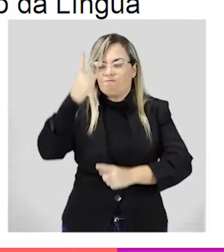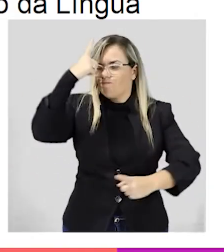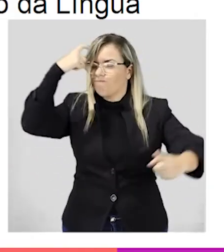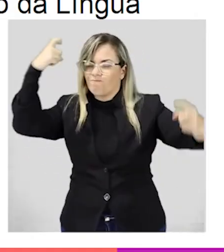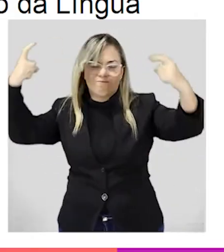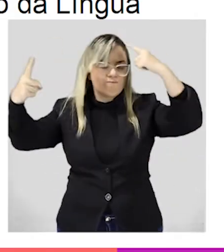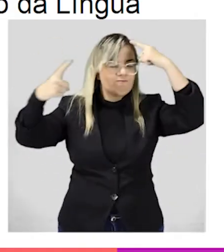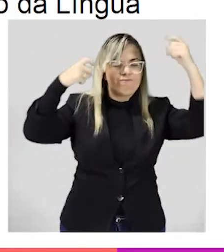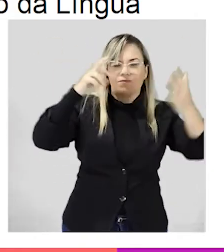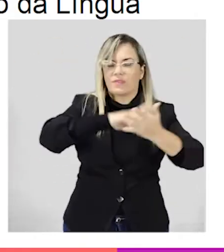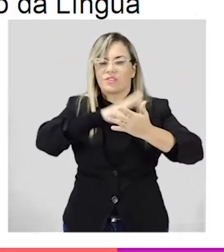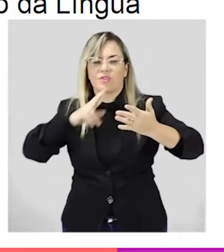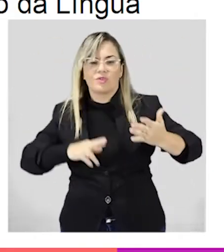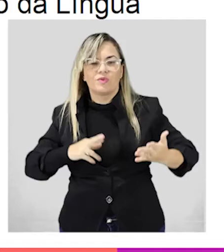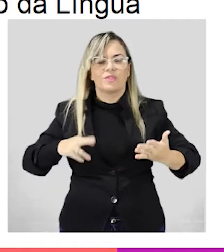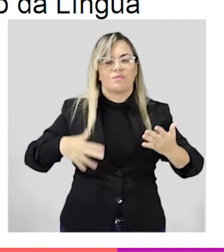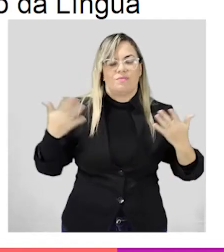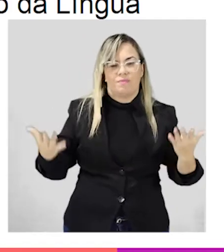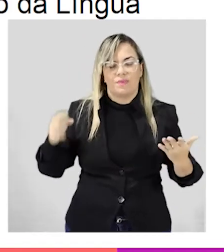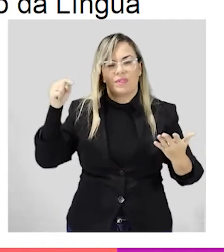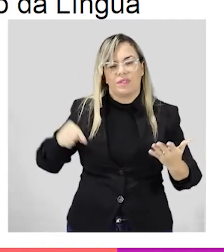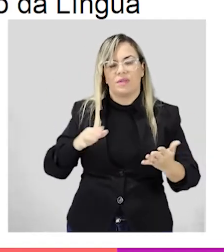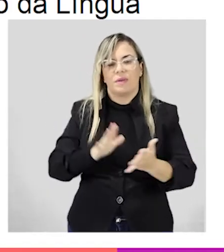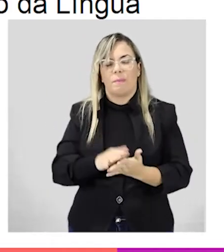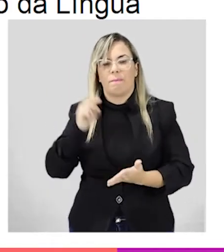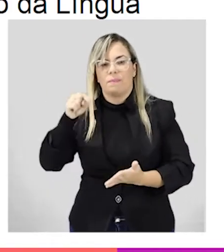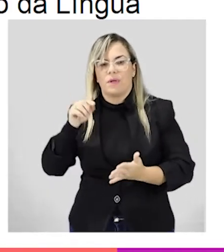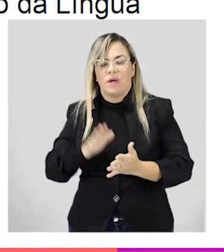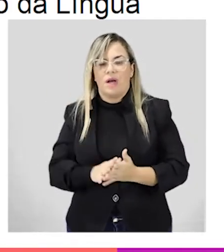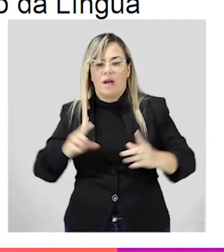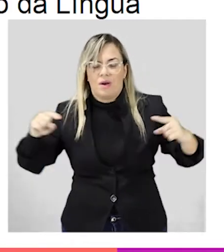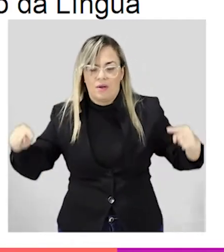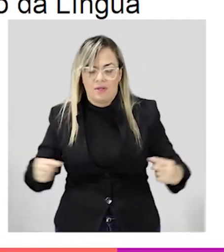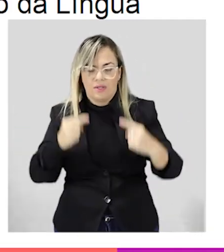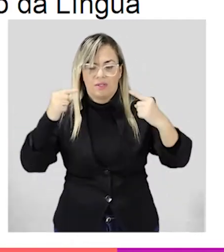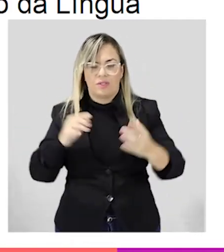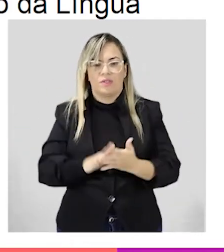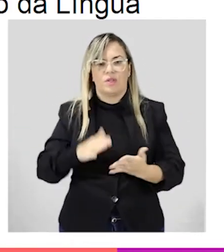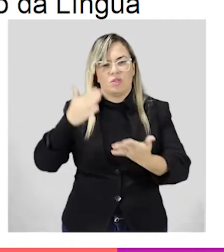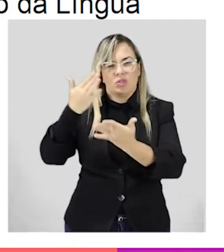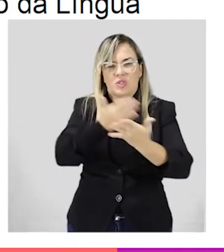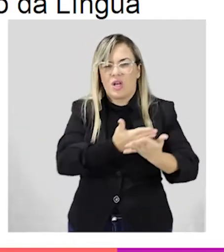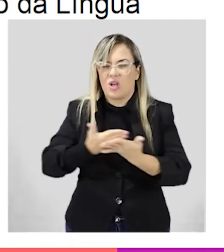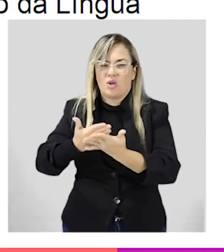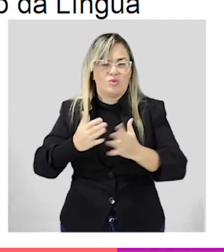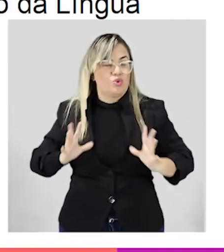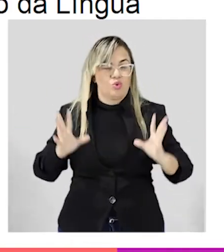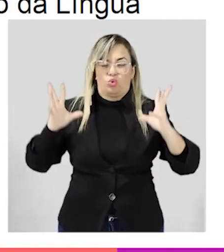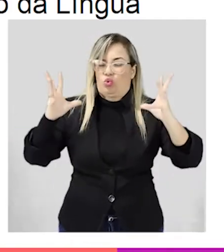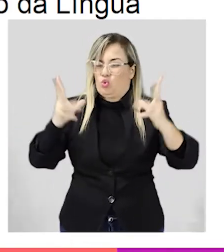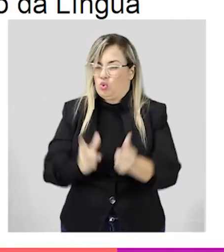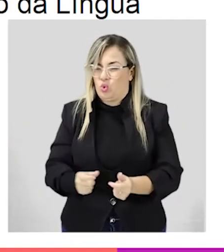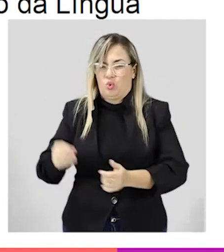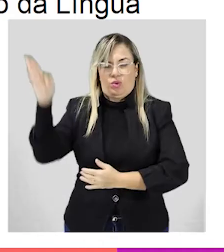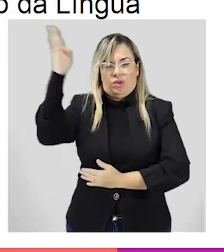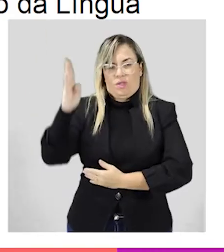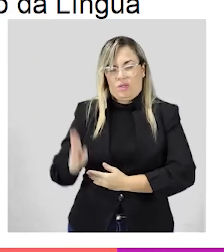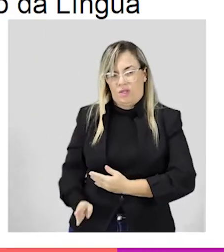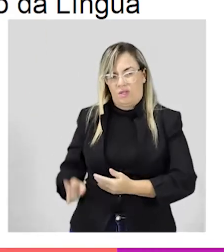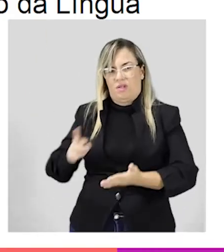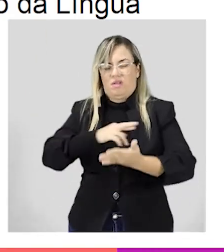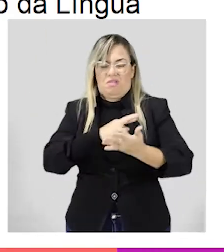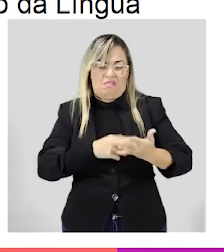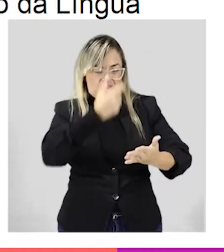redação de vocês precisa ser criativa. Vocês estarão concorrendo com estudantes de todo o Brasil. Então, uma redação rasa,